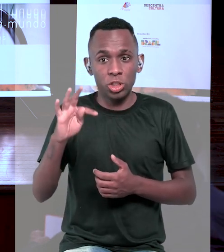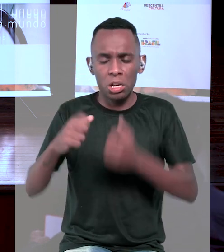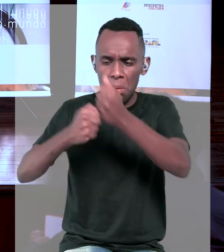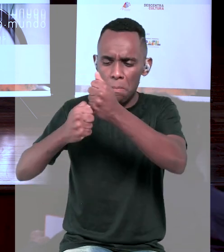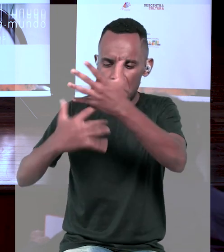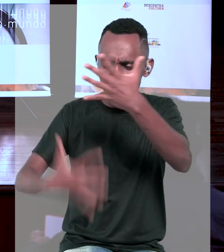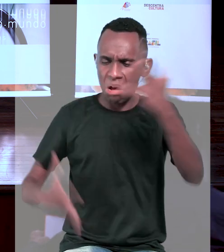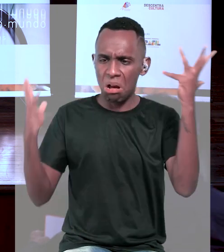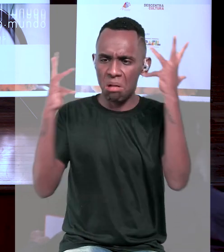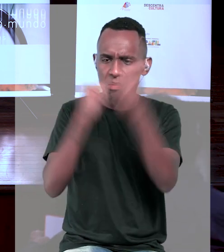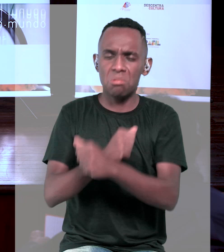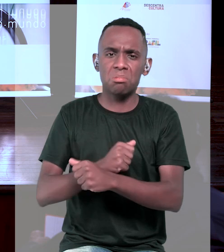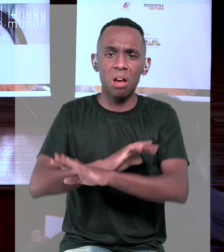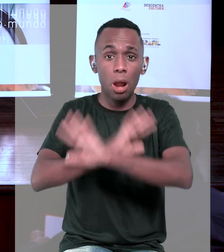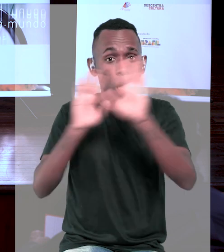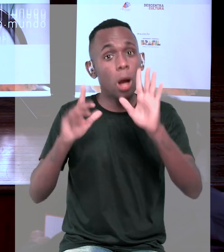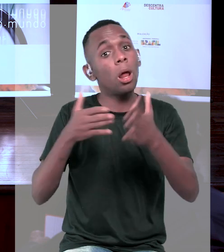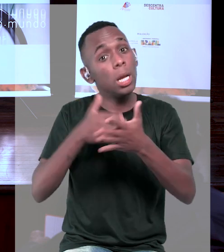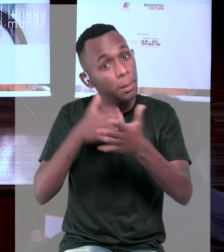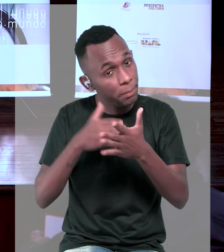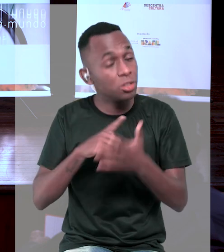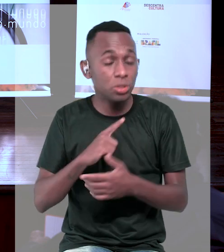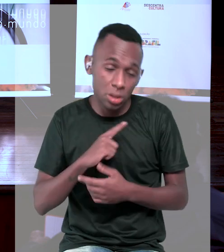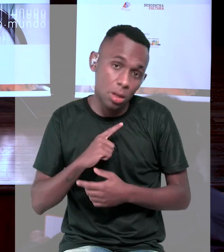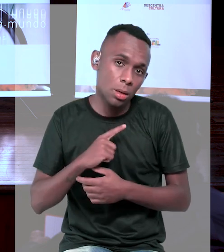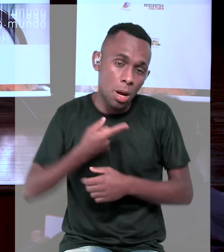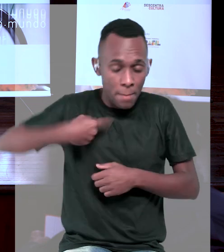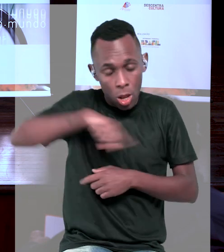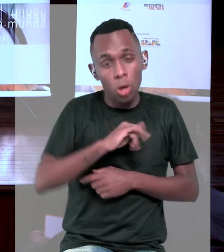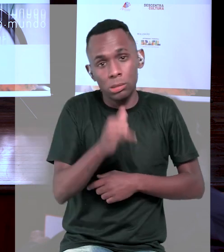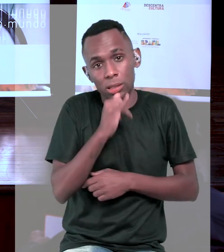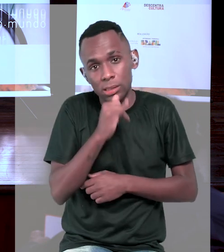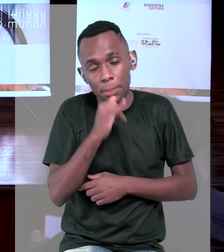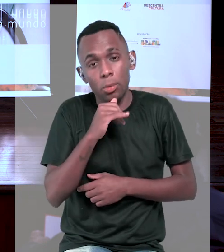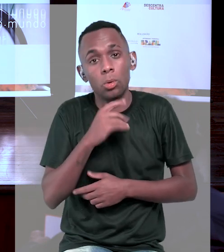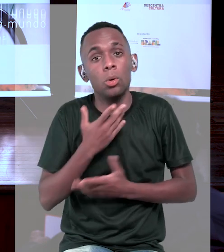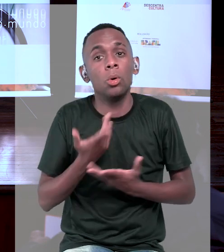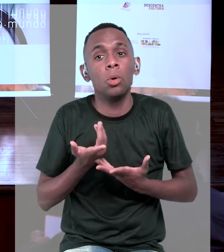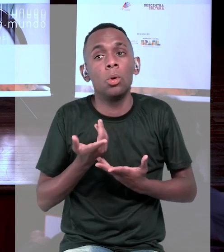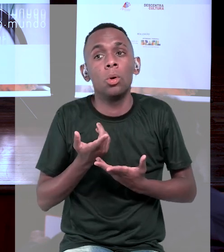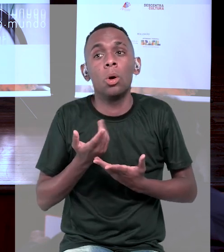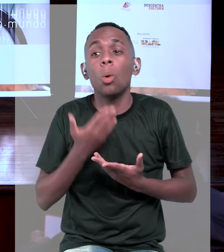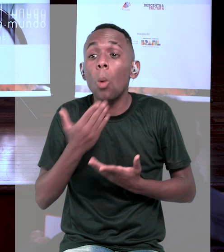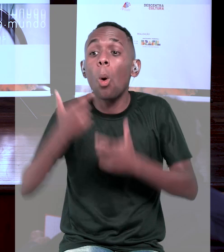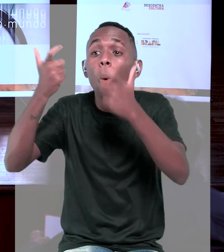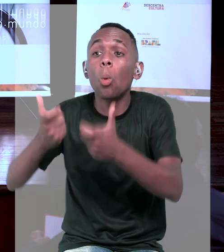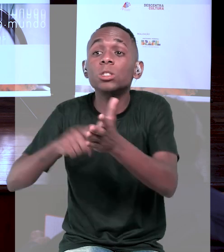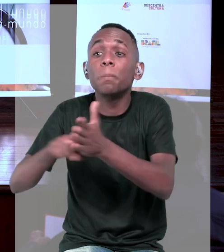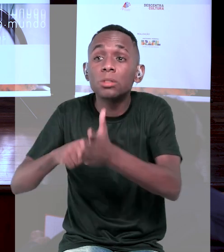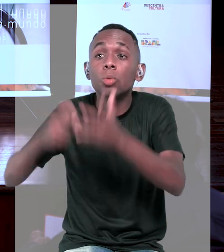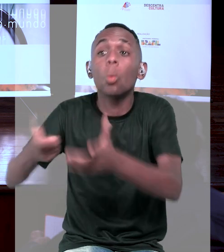vários limites muito graves. Para nós, por exemplo, o limite de não dar as fontes corretamente é um limite, mas